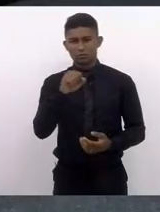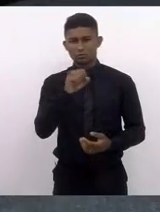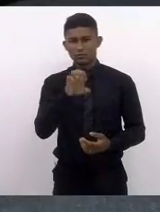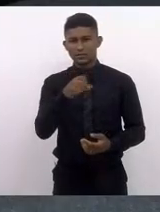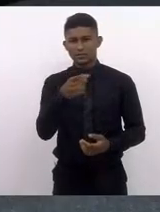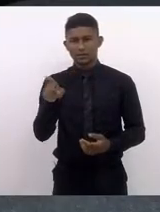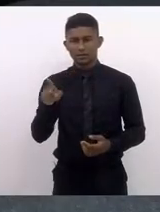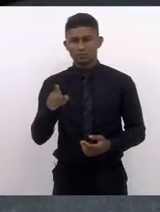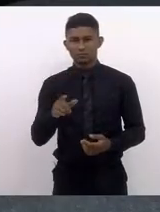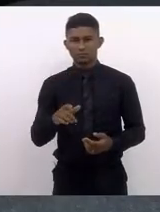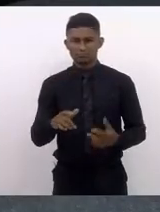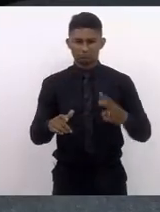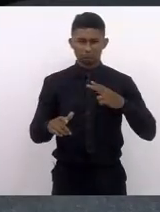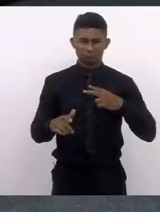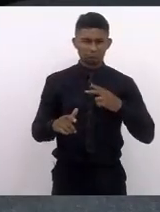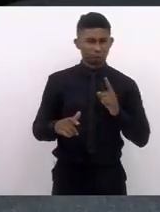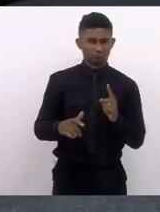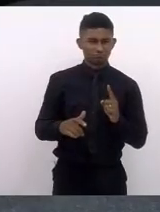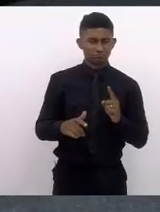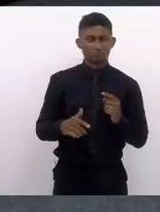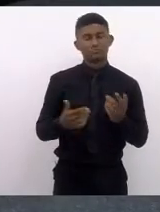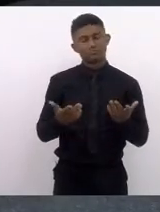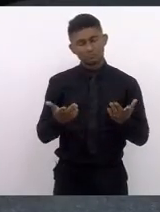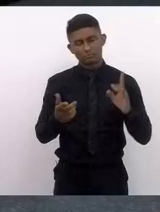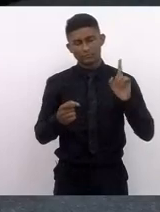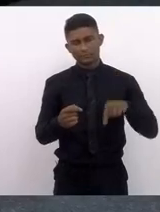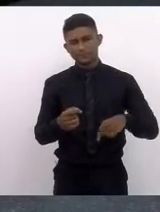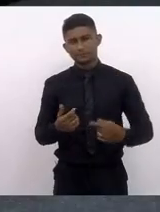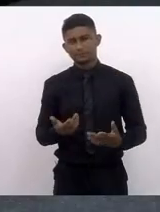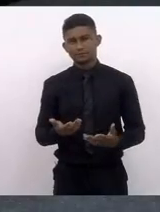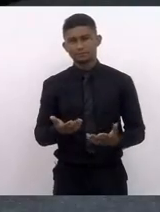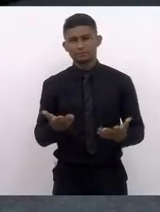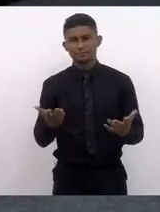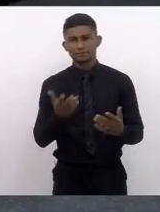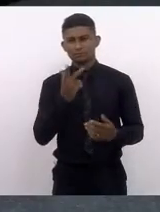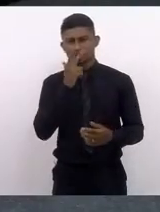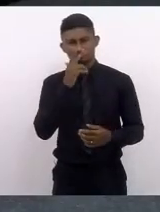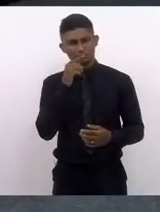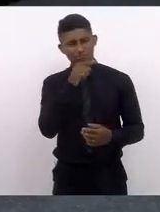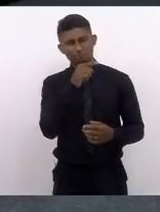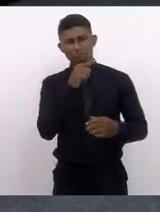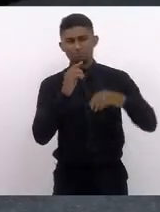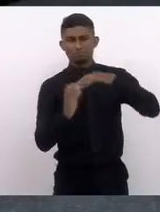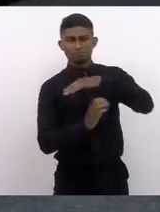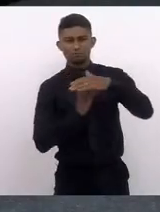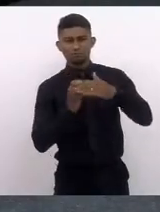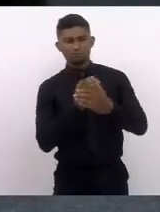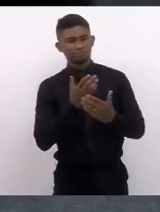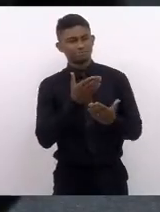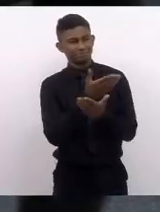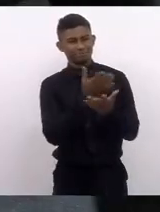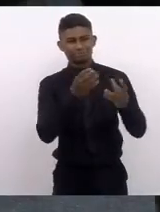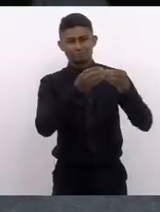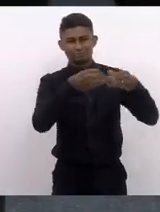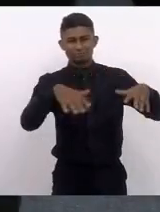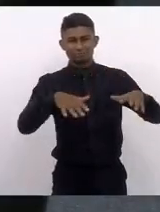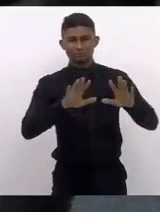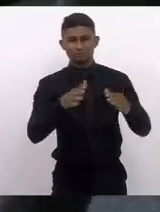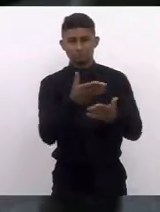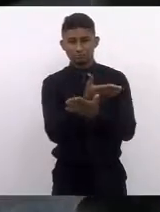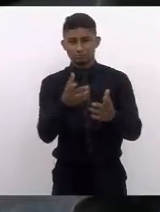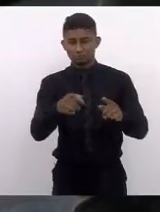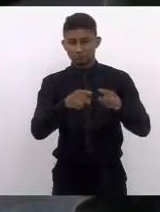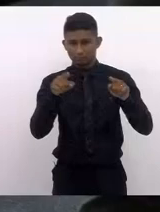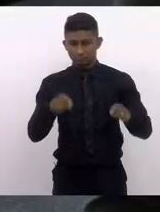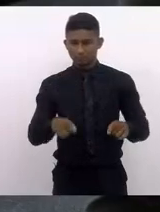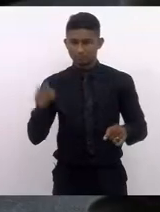fosse privatização se atingiu a imagem da empresa mas o seu Daiane estão aí para